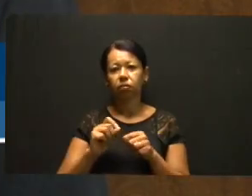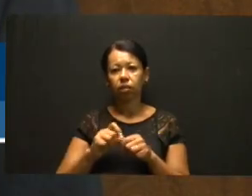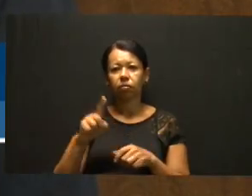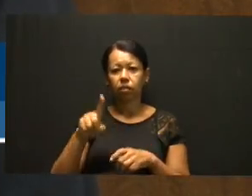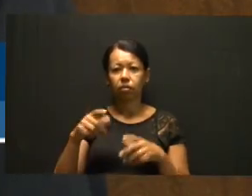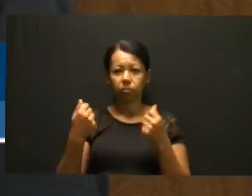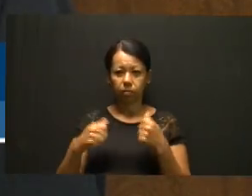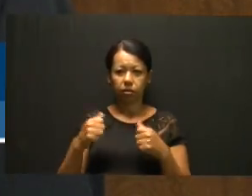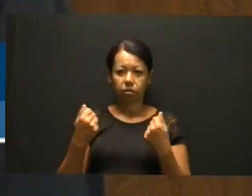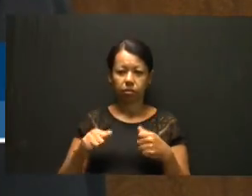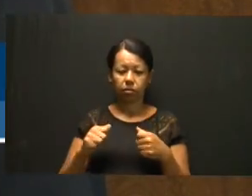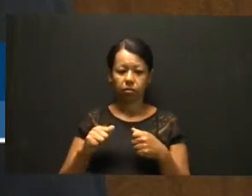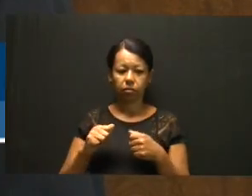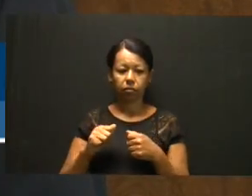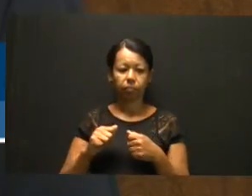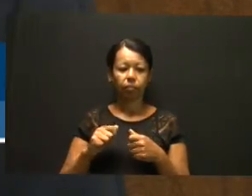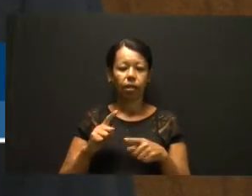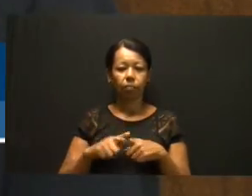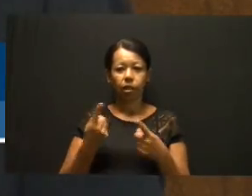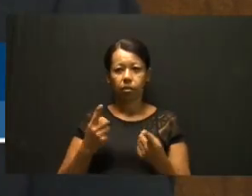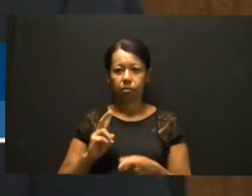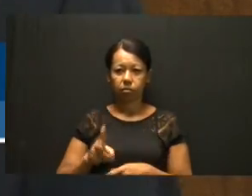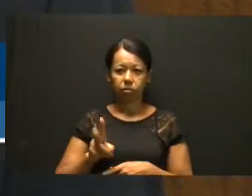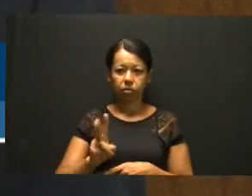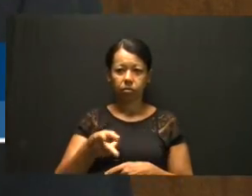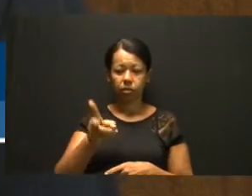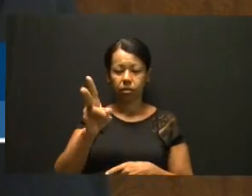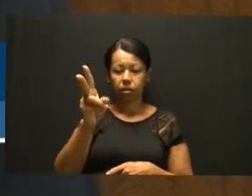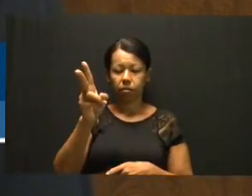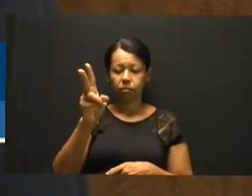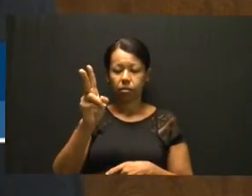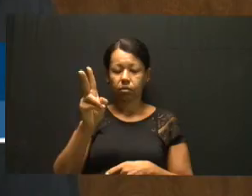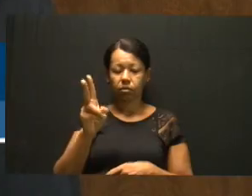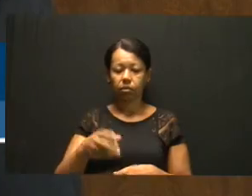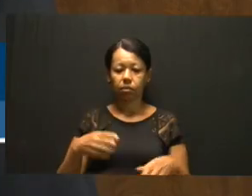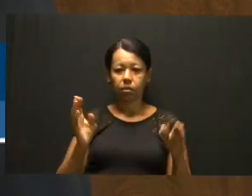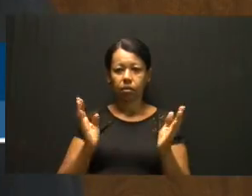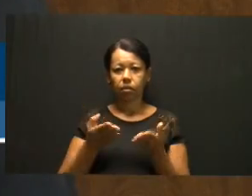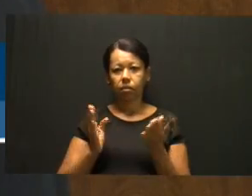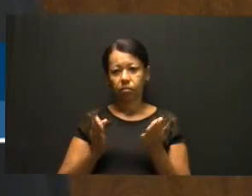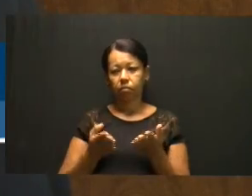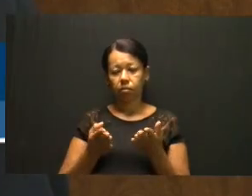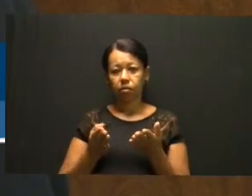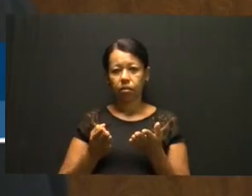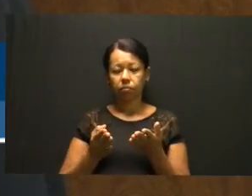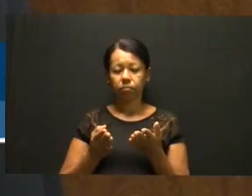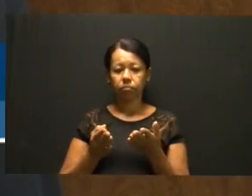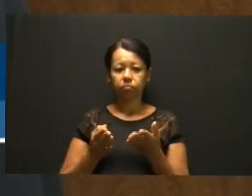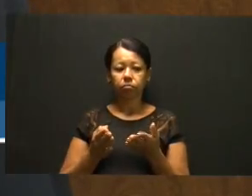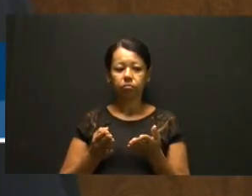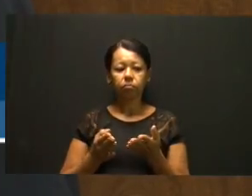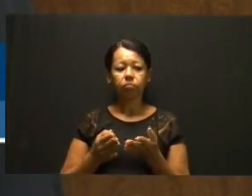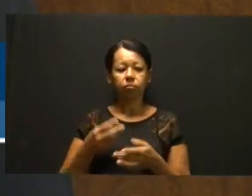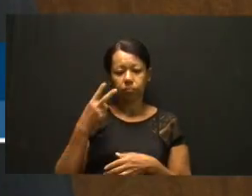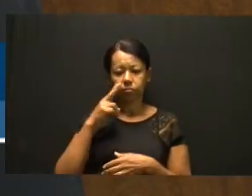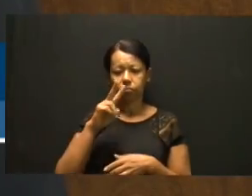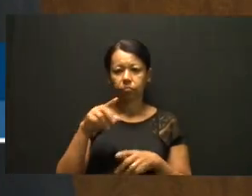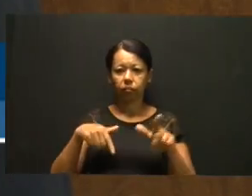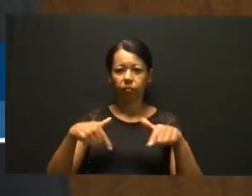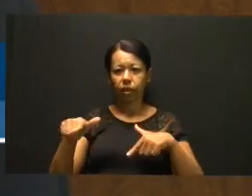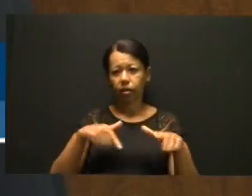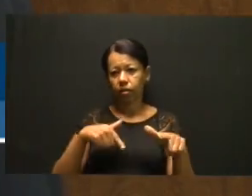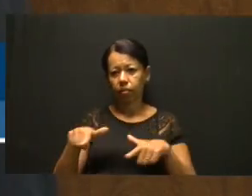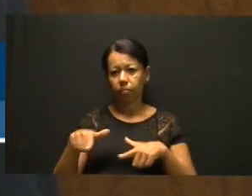providências, fez a sua parte, mas nós continuaremos agora dando sequência a esse trabalho,